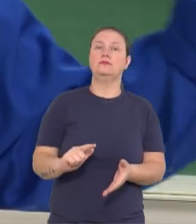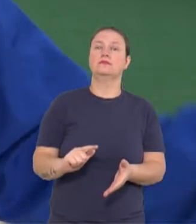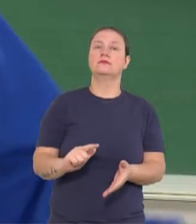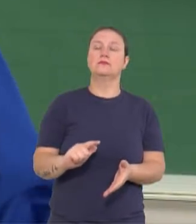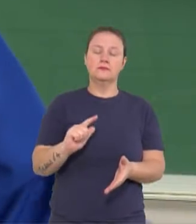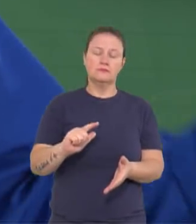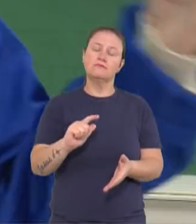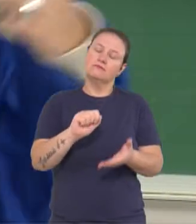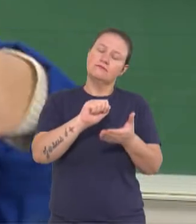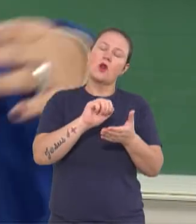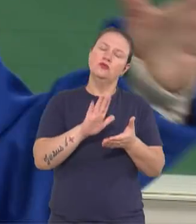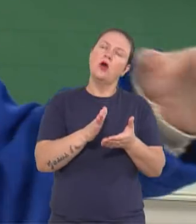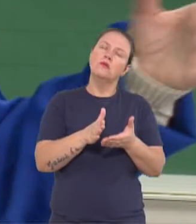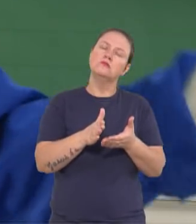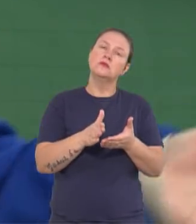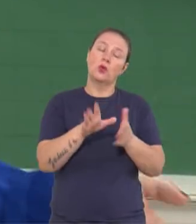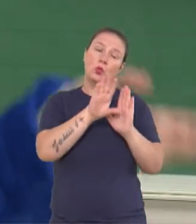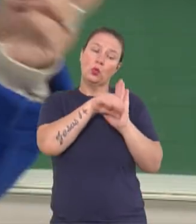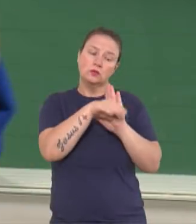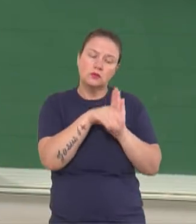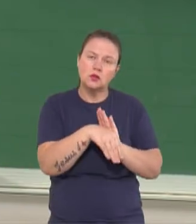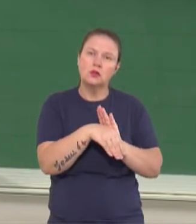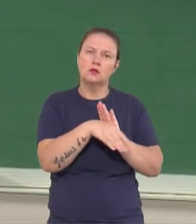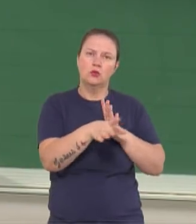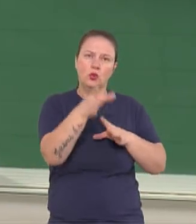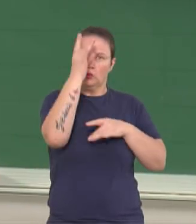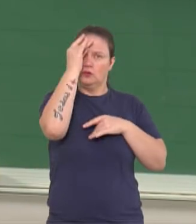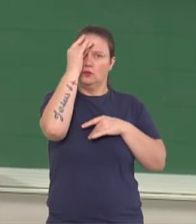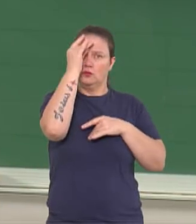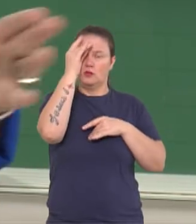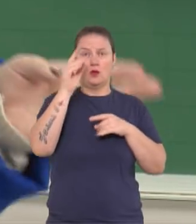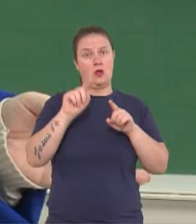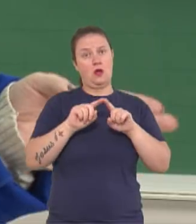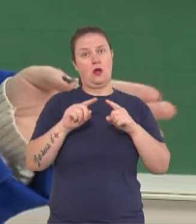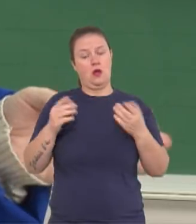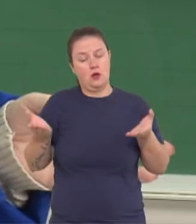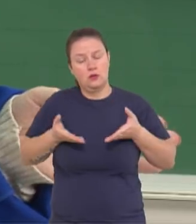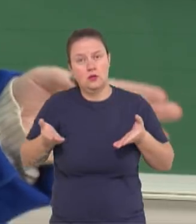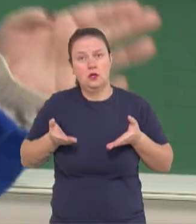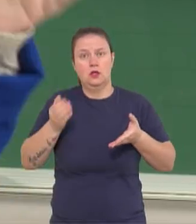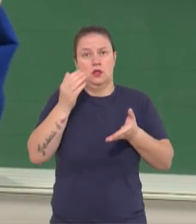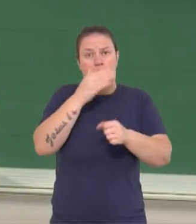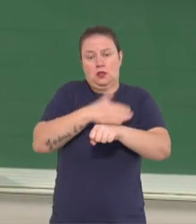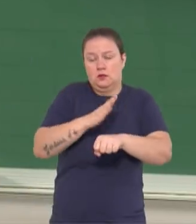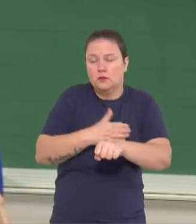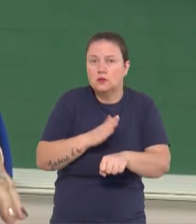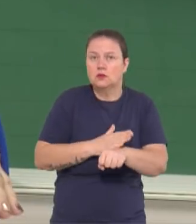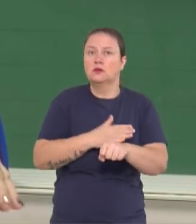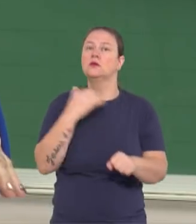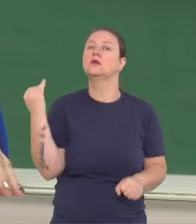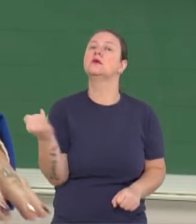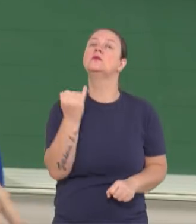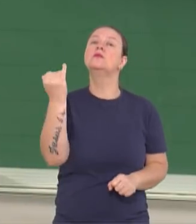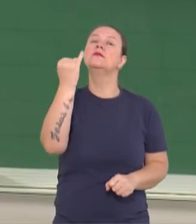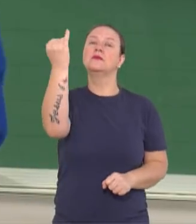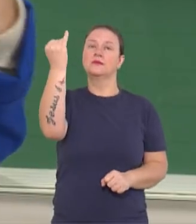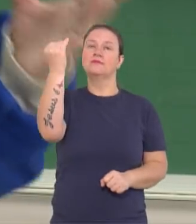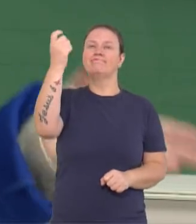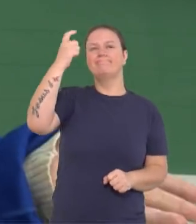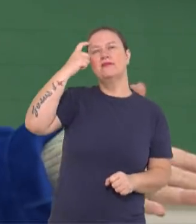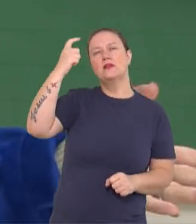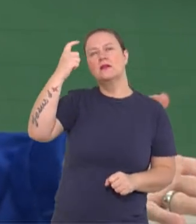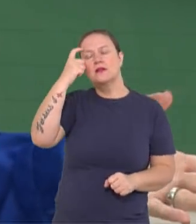apropriar dos conceitos que estão sendo trabalhados aí durante as aulas. Então, fazer os exercícios é importante, né?